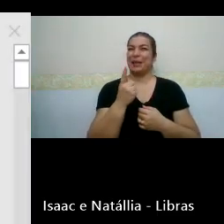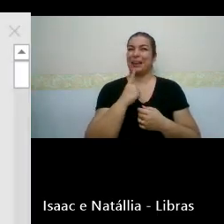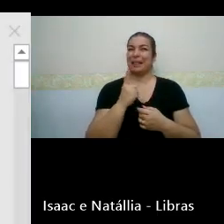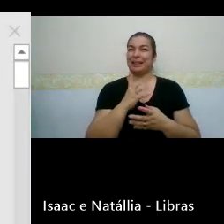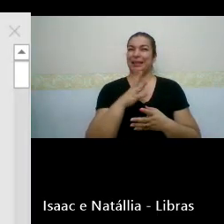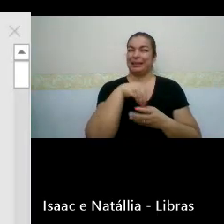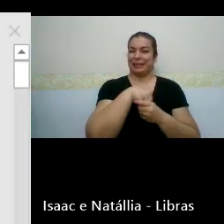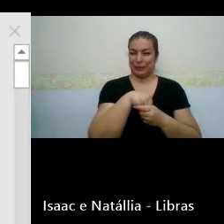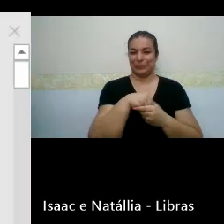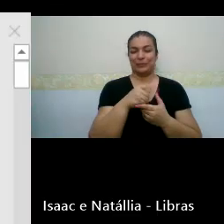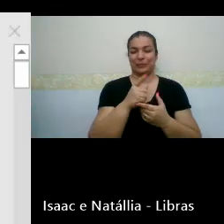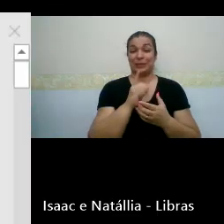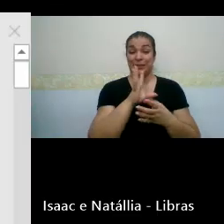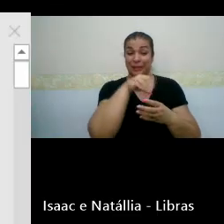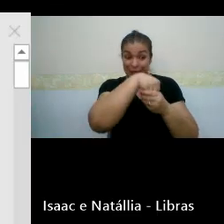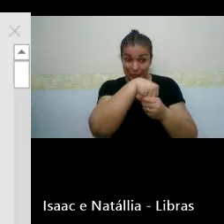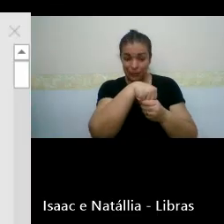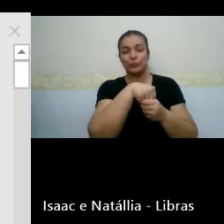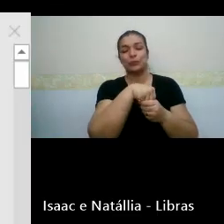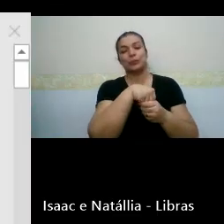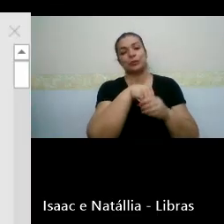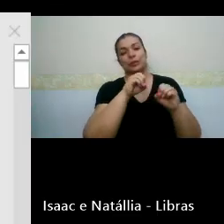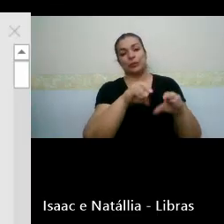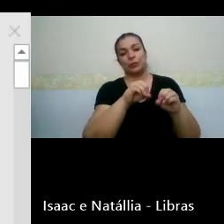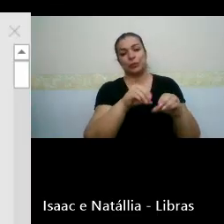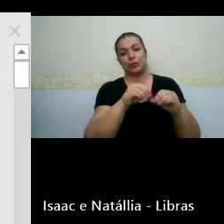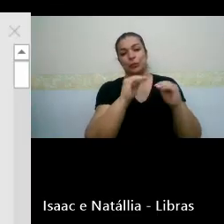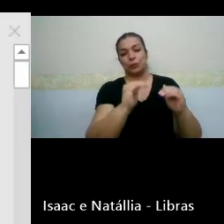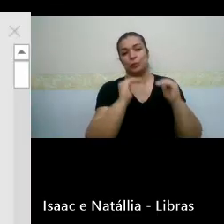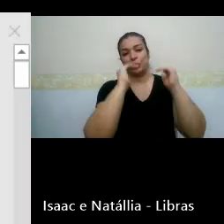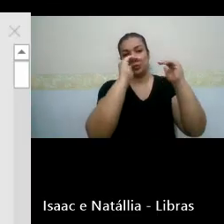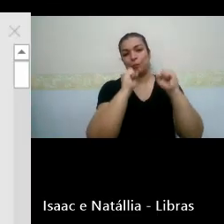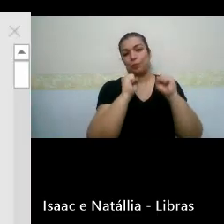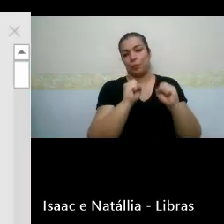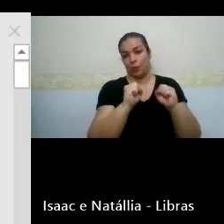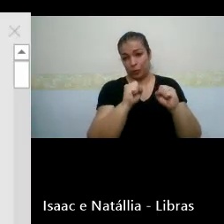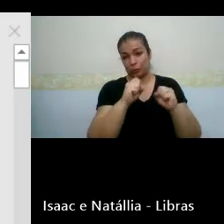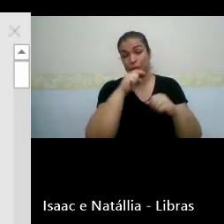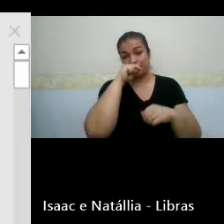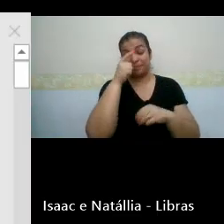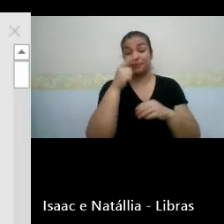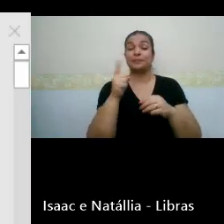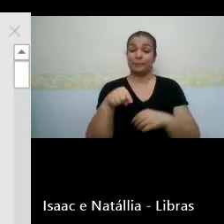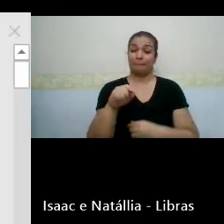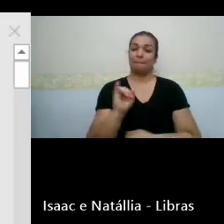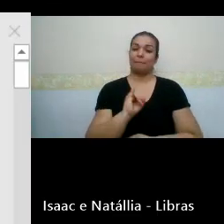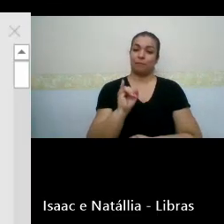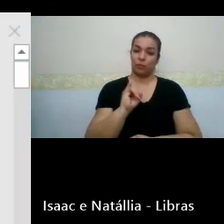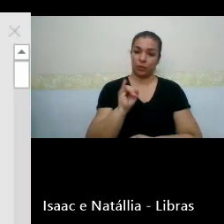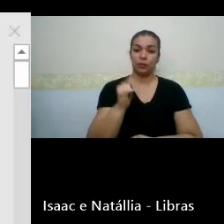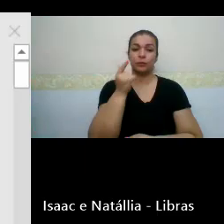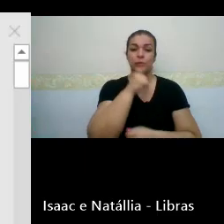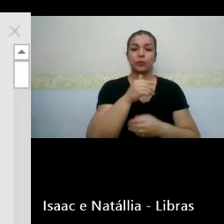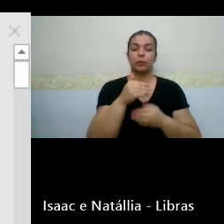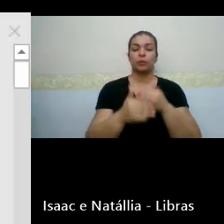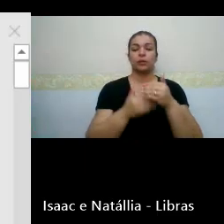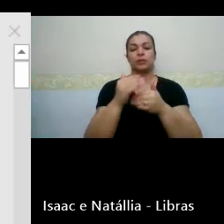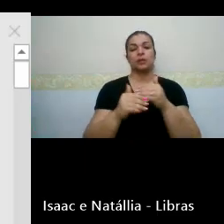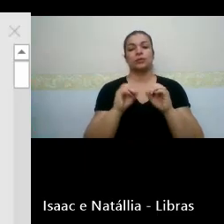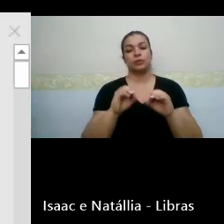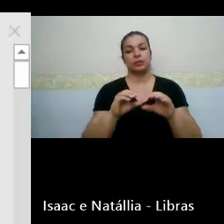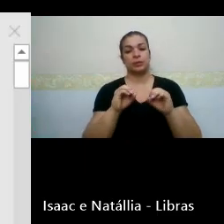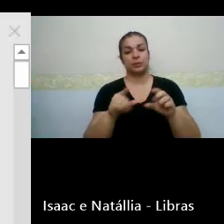ser incluída dentro da educação superior e é muito necessária para o processo de ensino e